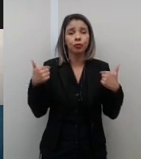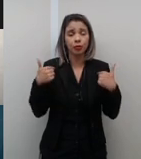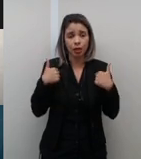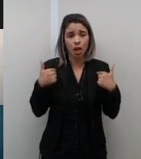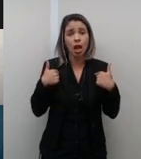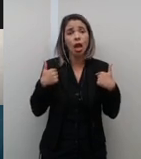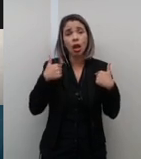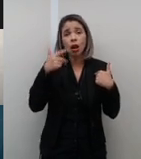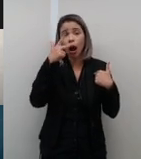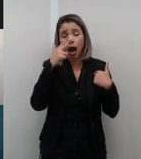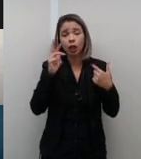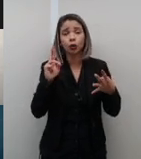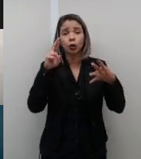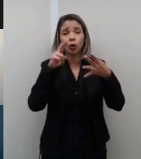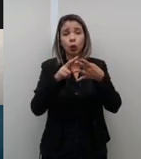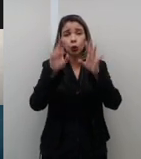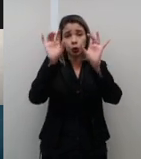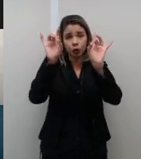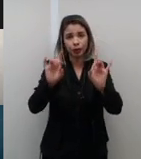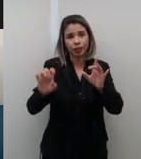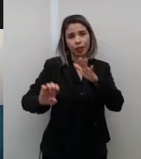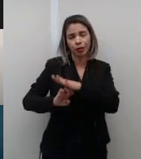da empresa credora.